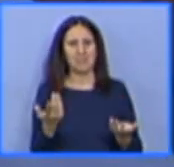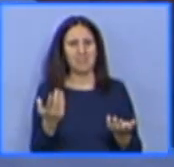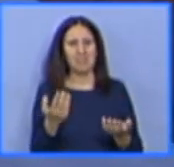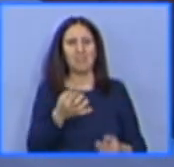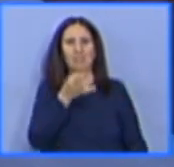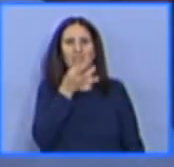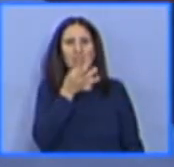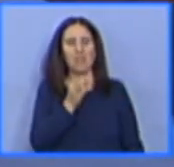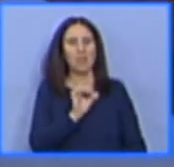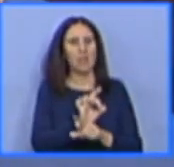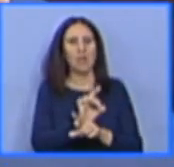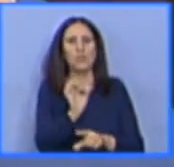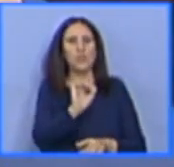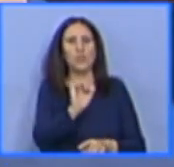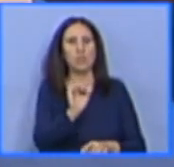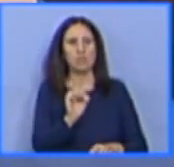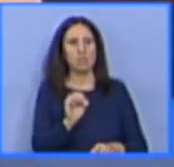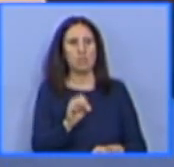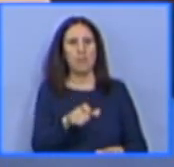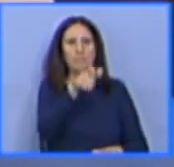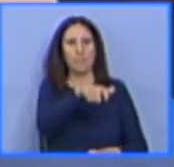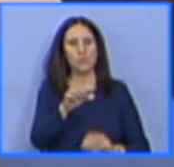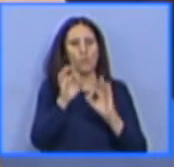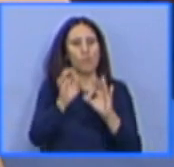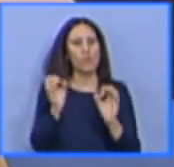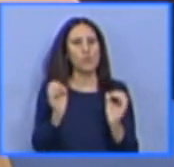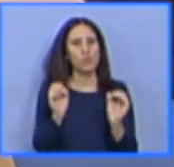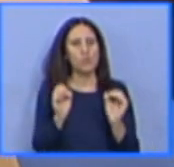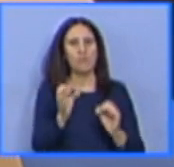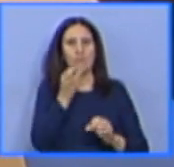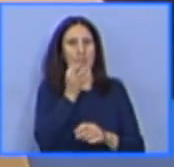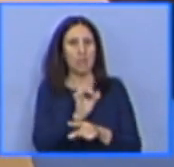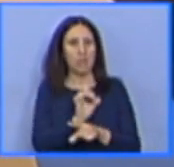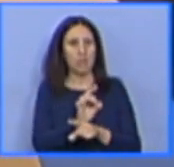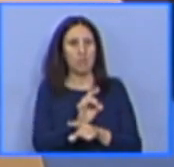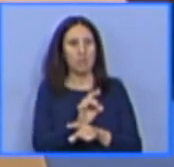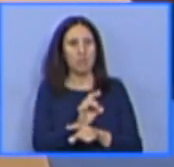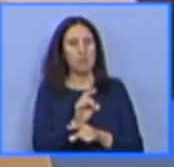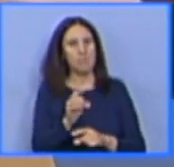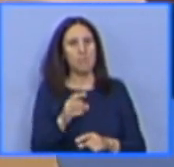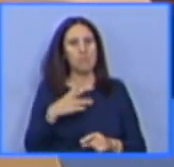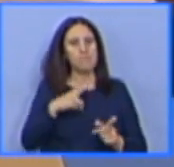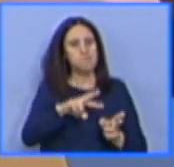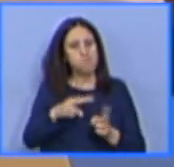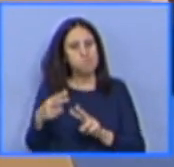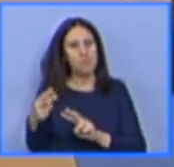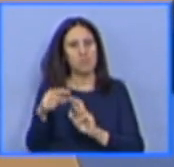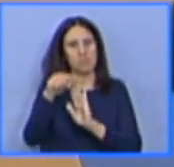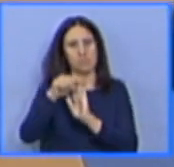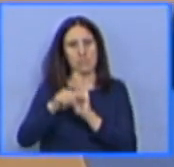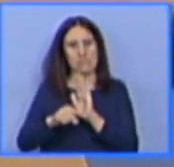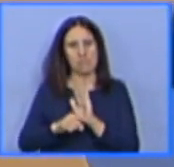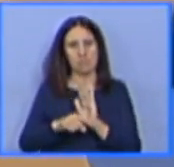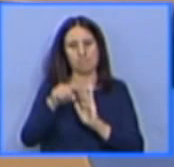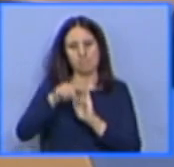a falar em descuidar essas pessoas. Estamos a falar em tratar de medidas alternativas, medidas de